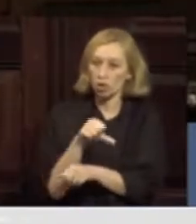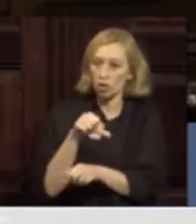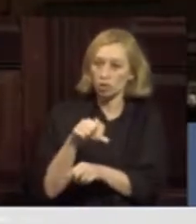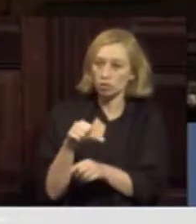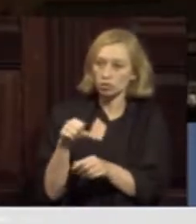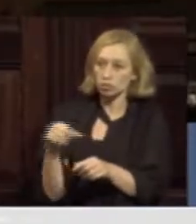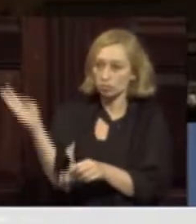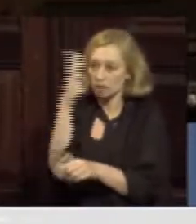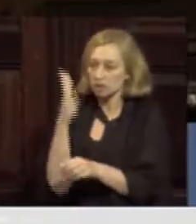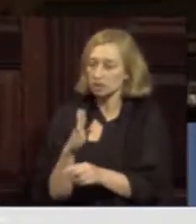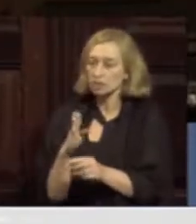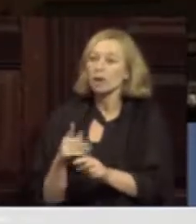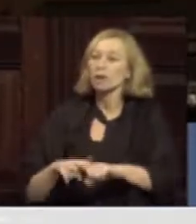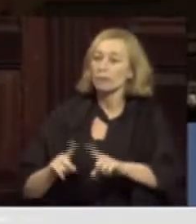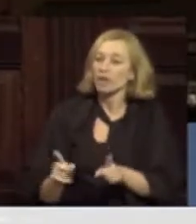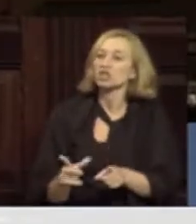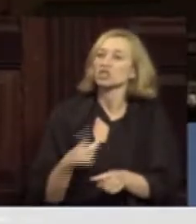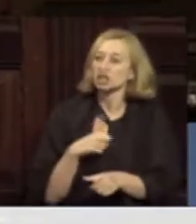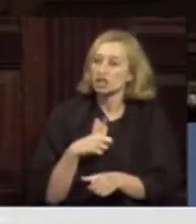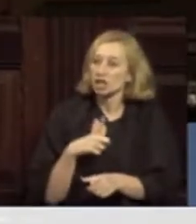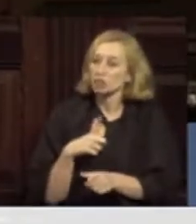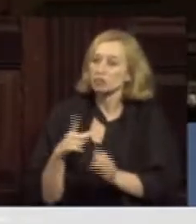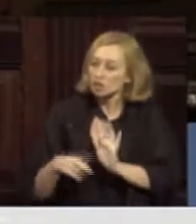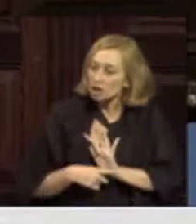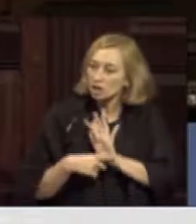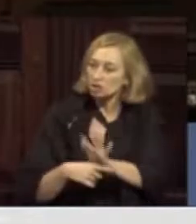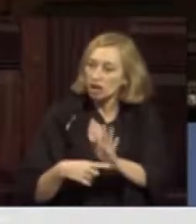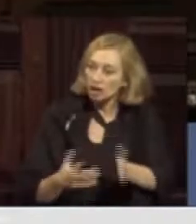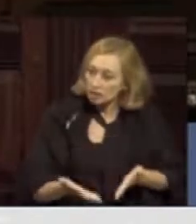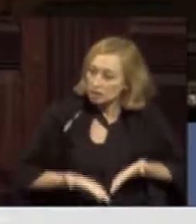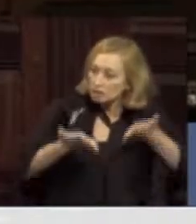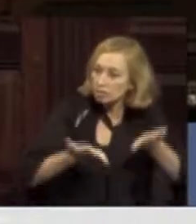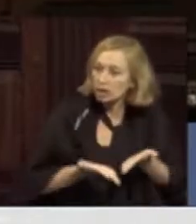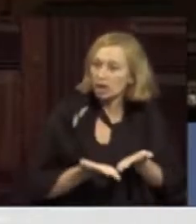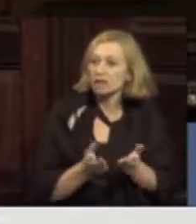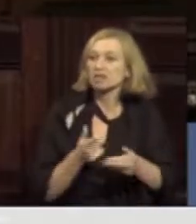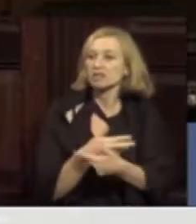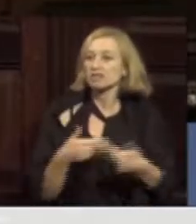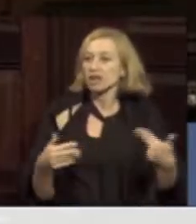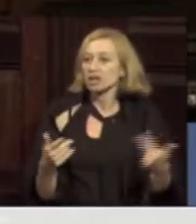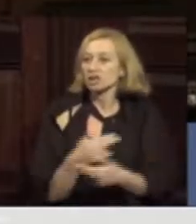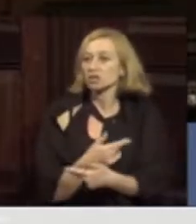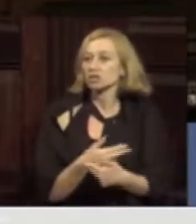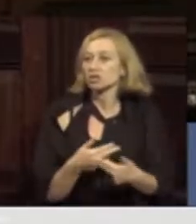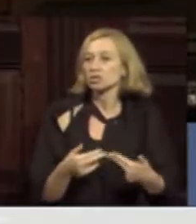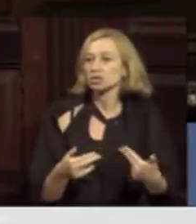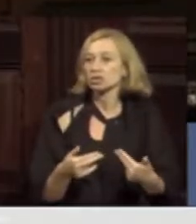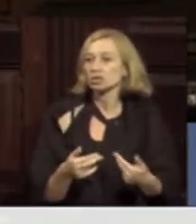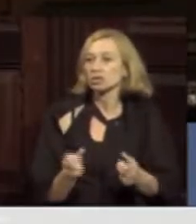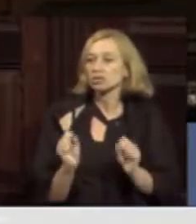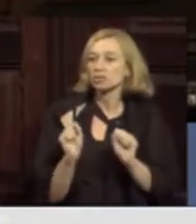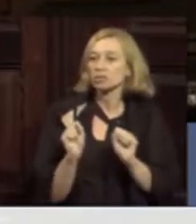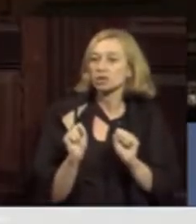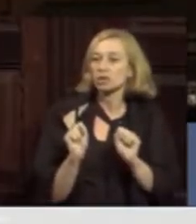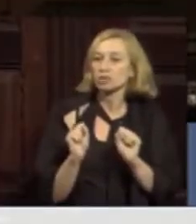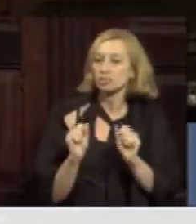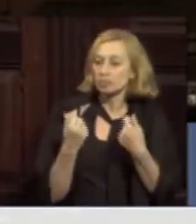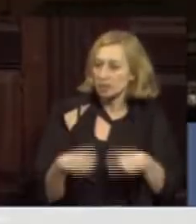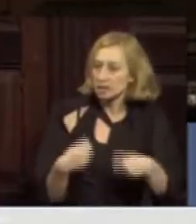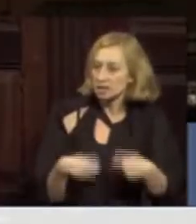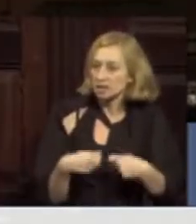Temos que comemorar, sim, esses números, mas aceitar que há muitos desafios pela frente que precisam ser